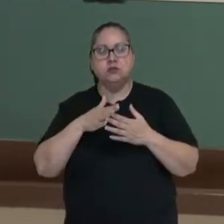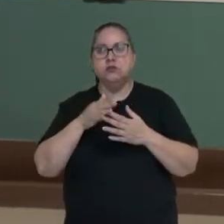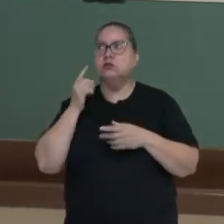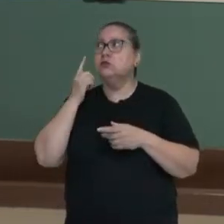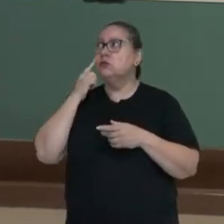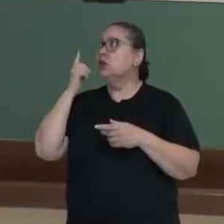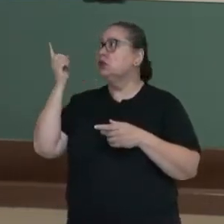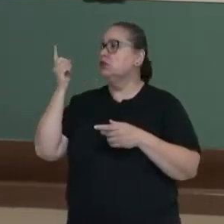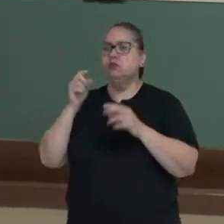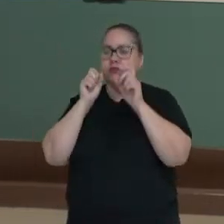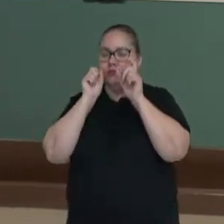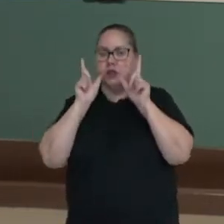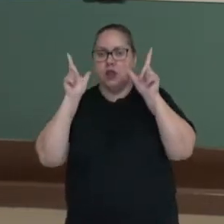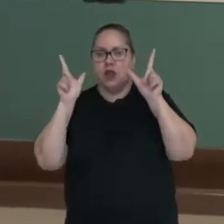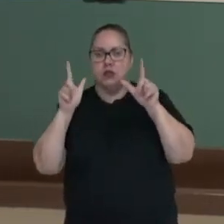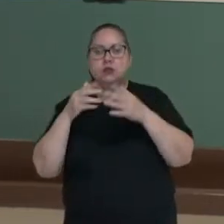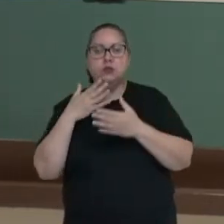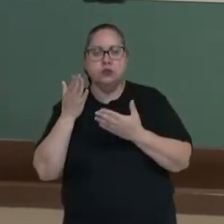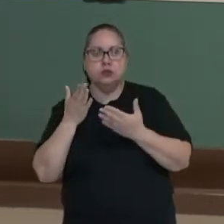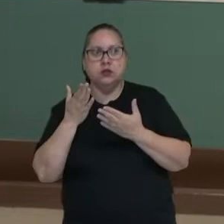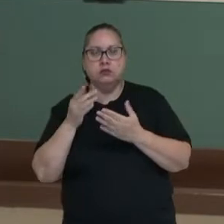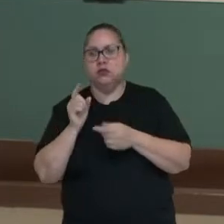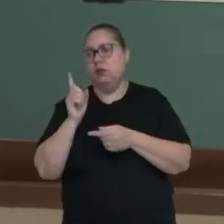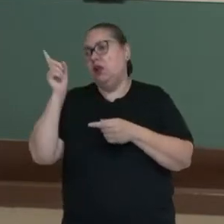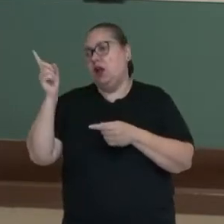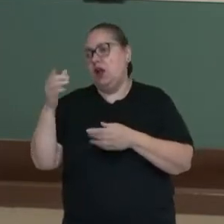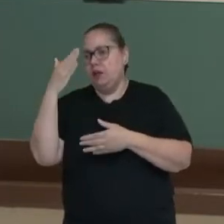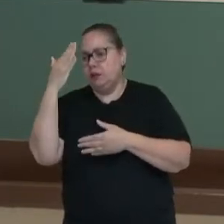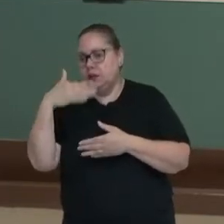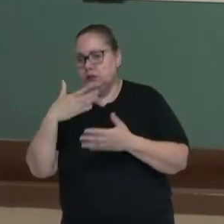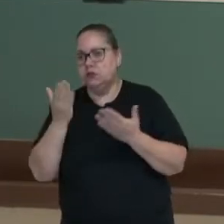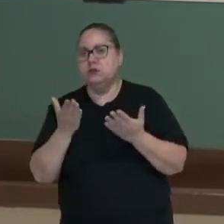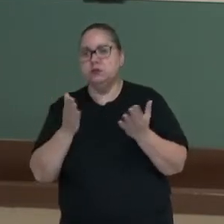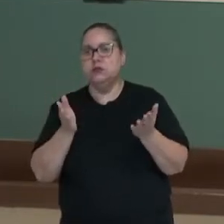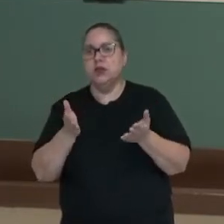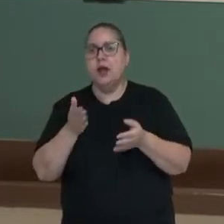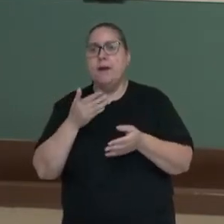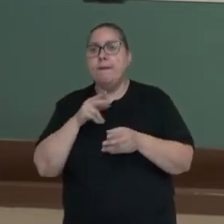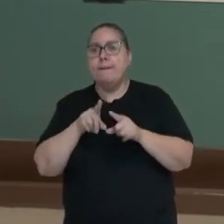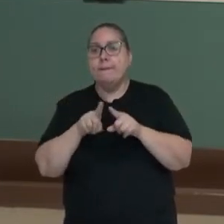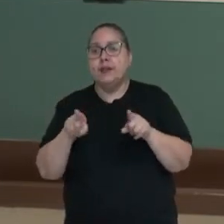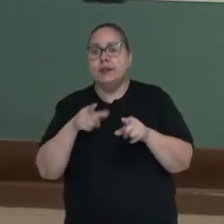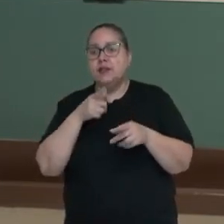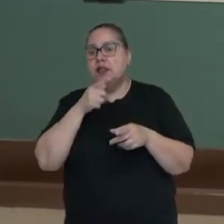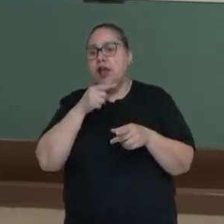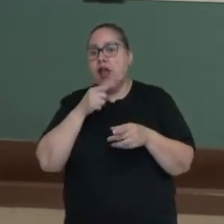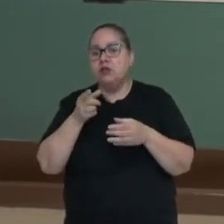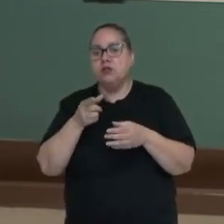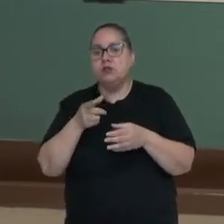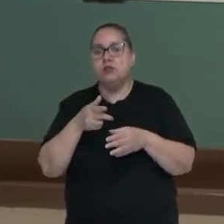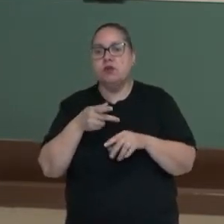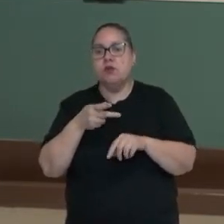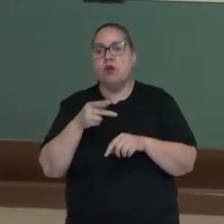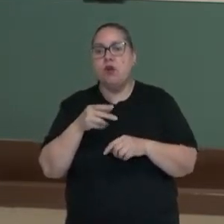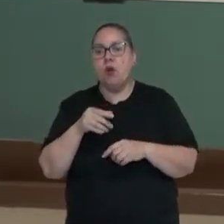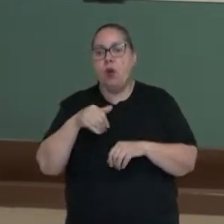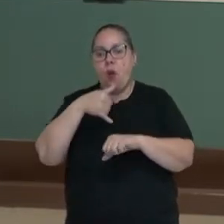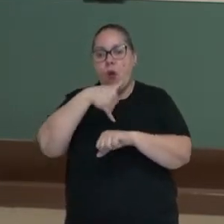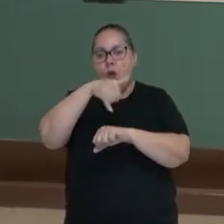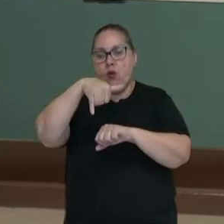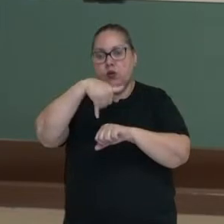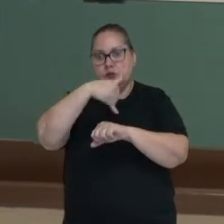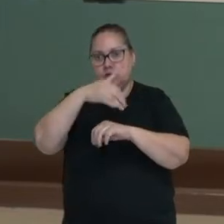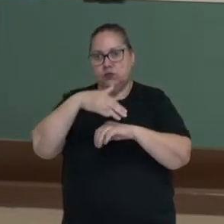não mostra muito claro, porque nós não estamos lá, é um recorte da imagem, mas nessa água foi derramada